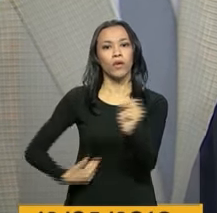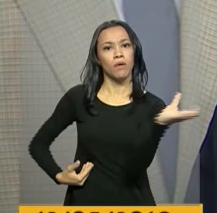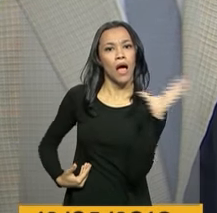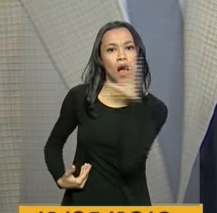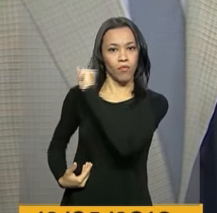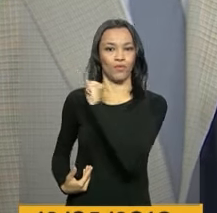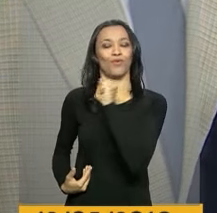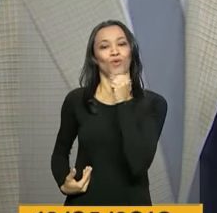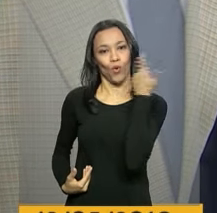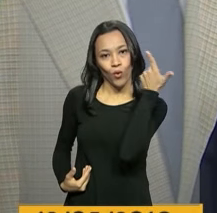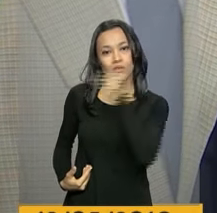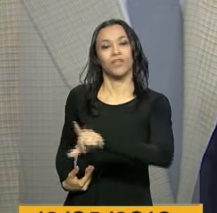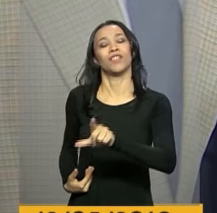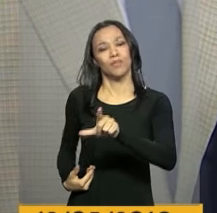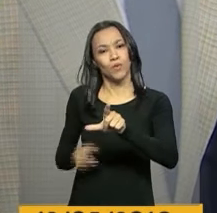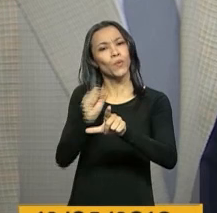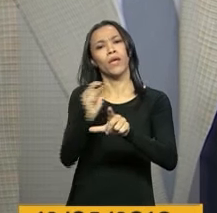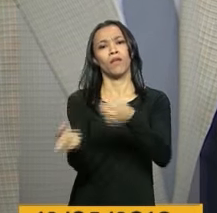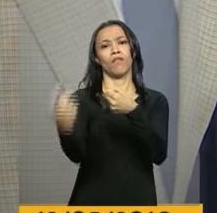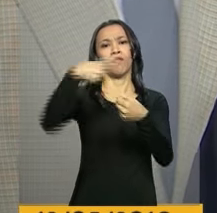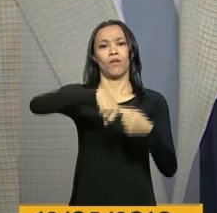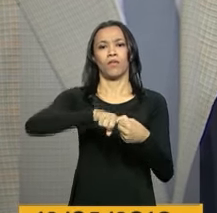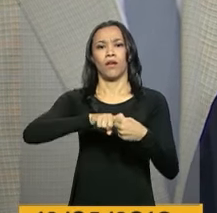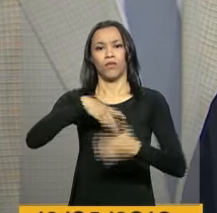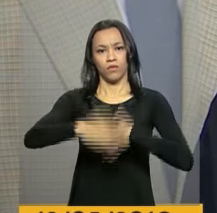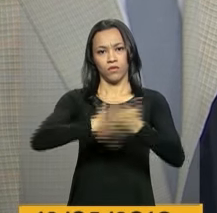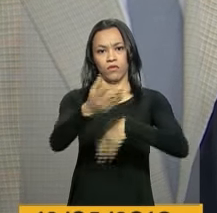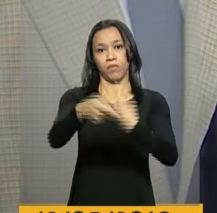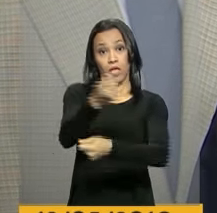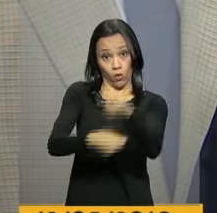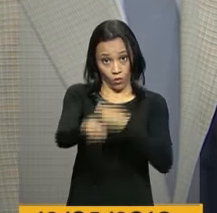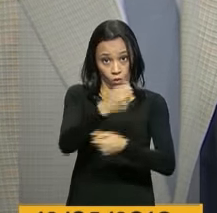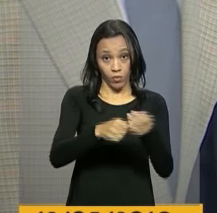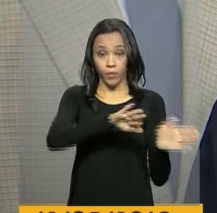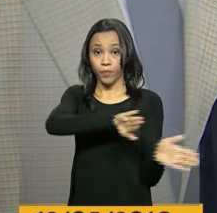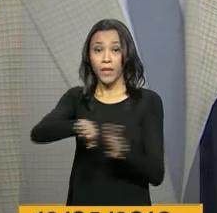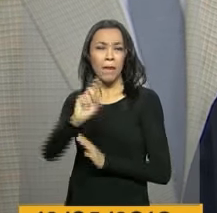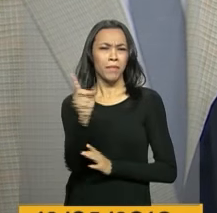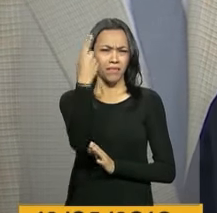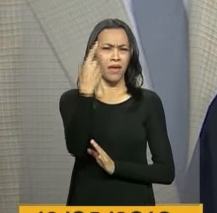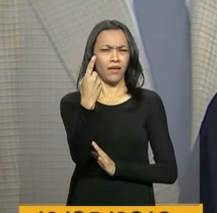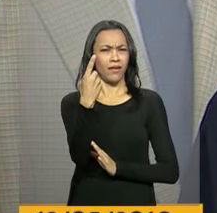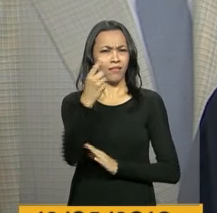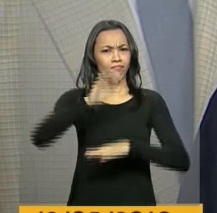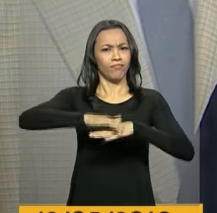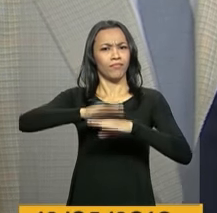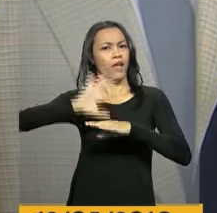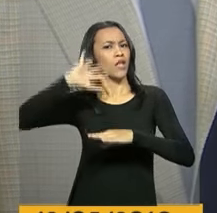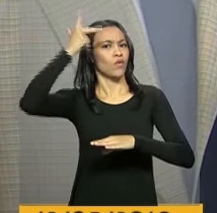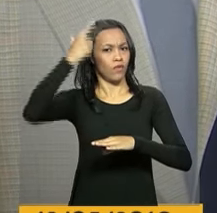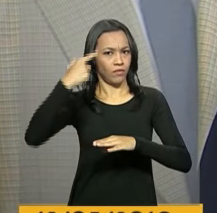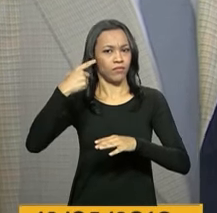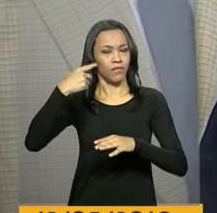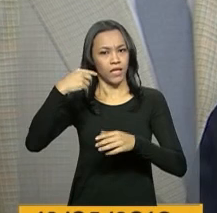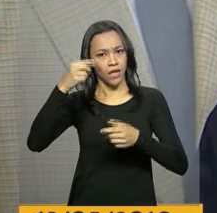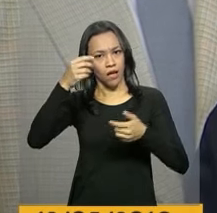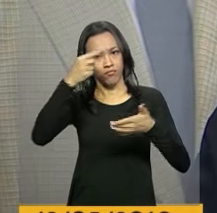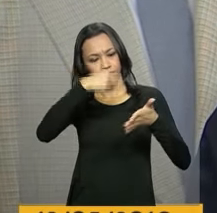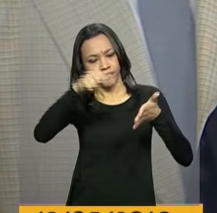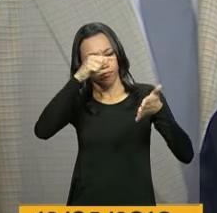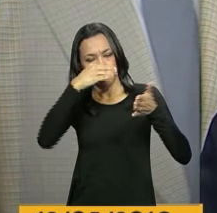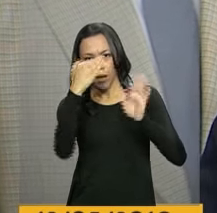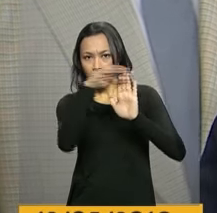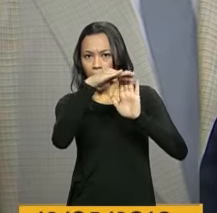conseguiremos retomar o crescimento. A primeira medida na linha desta redução está, ainda